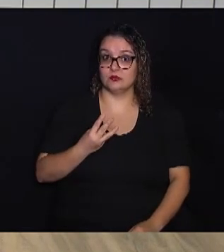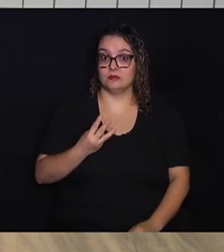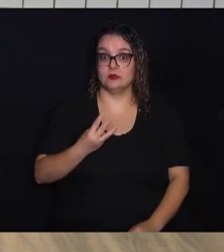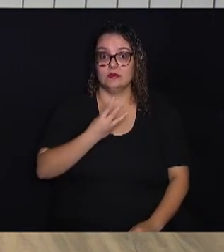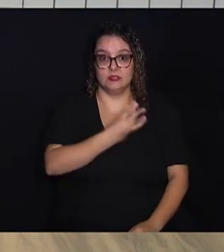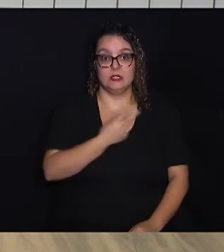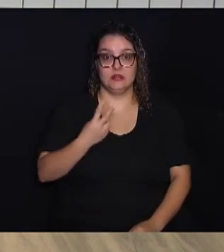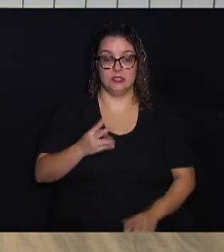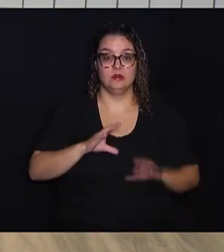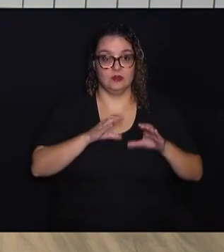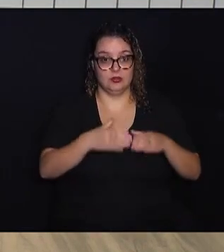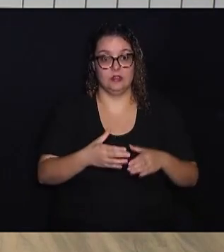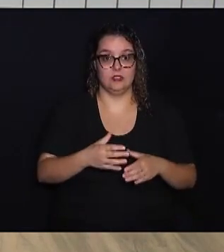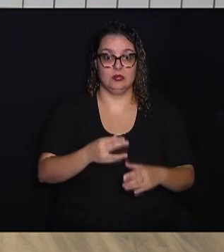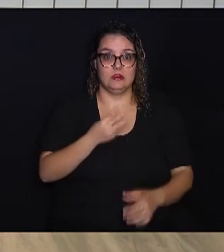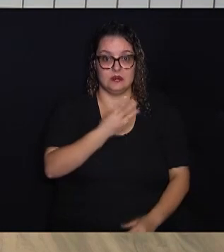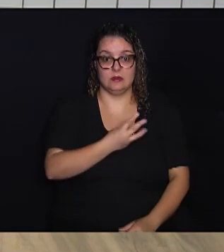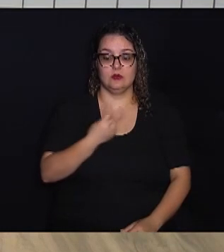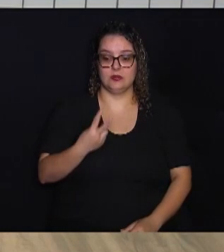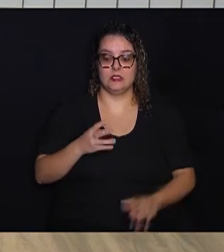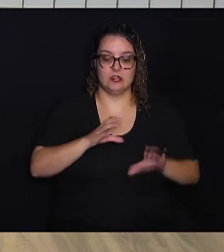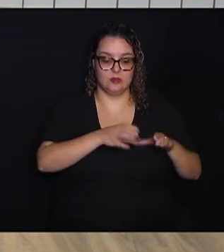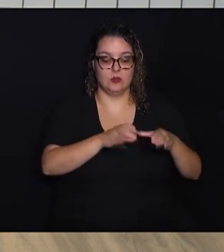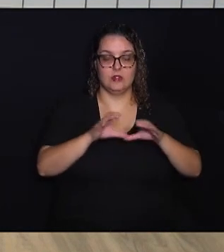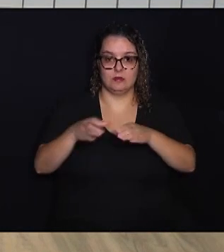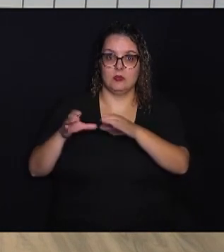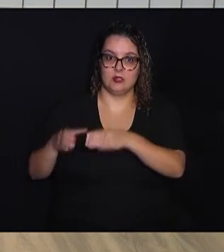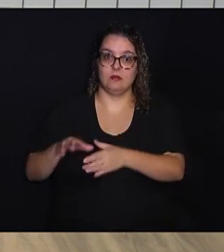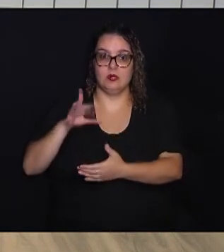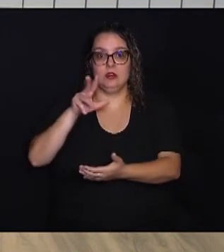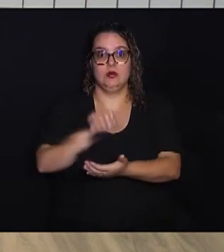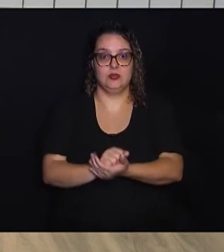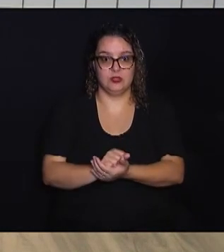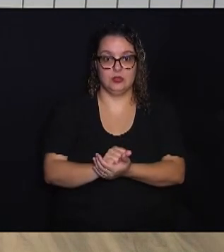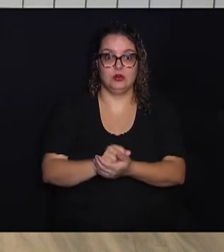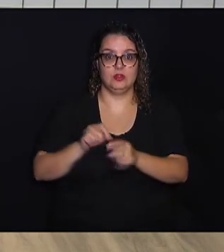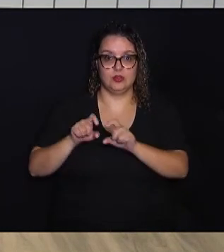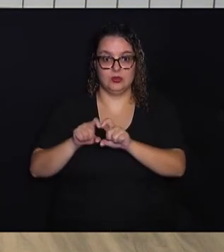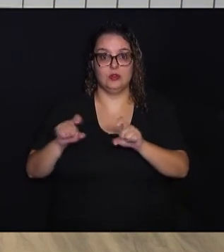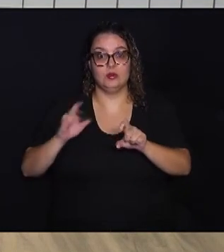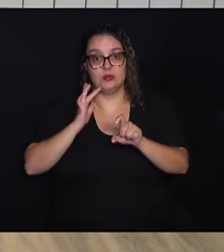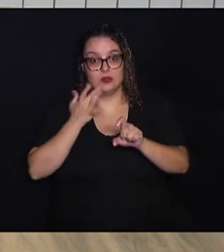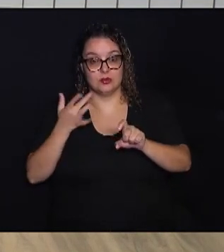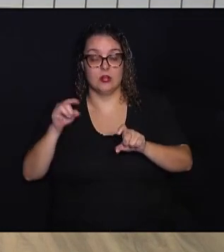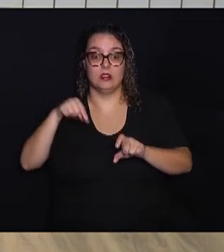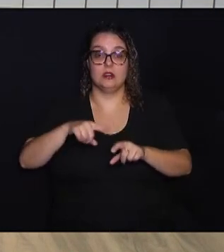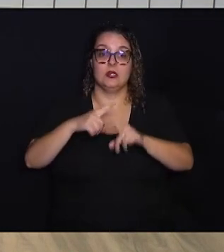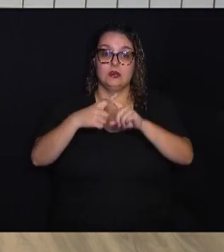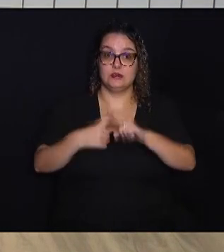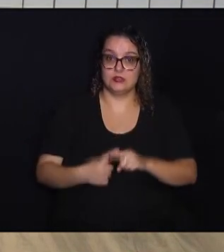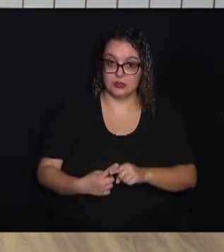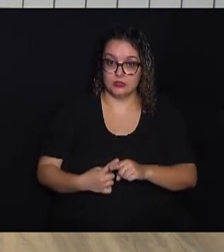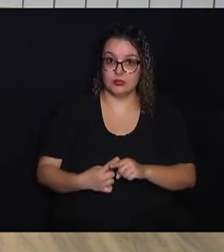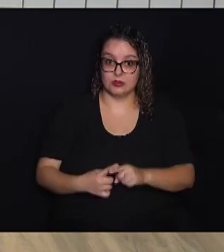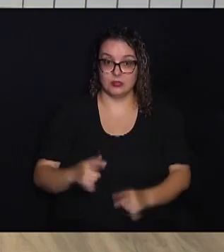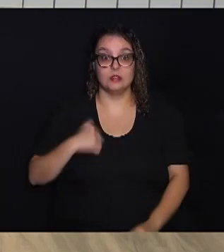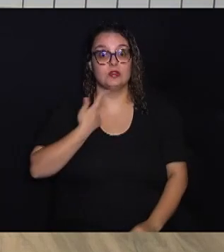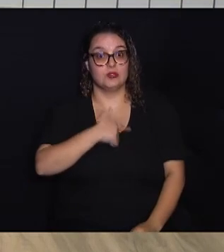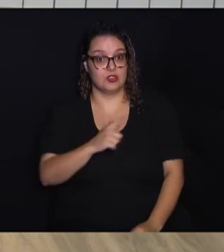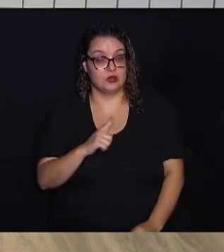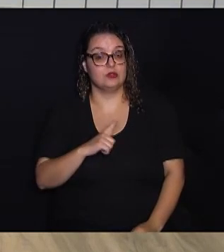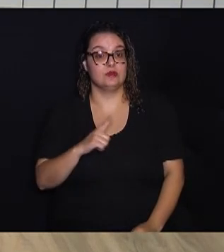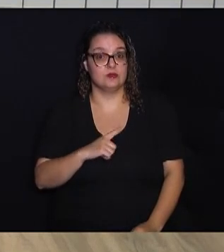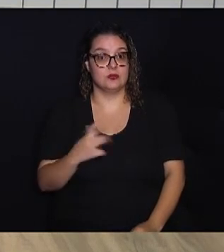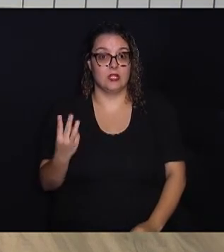32 times, são 32 equipes que foram inscritas na Série Ouro desse campeonato e nós já tivemos aí